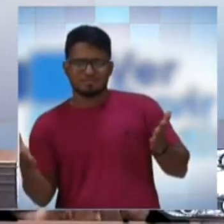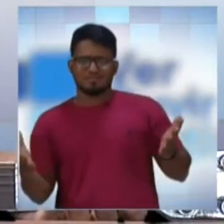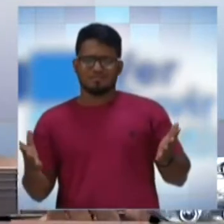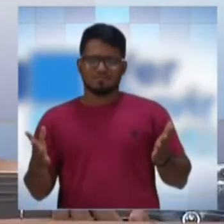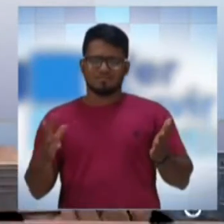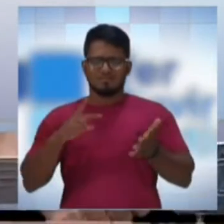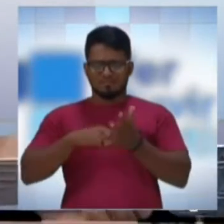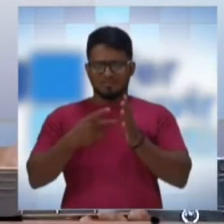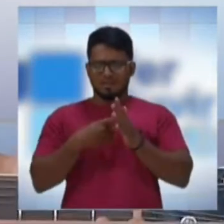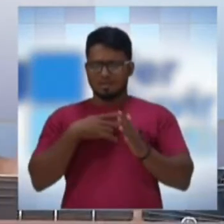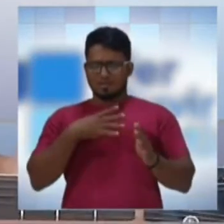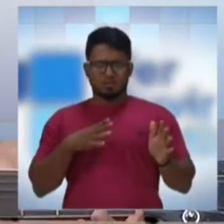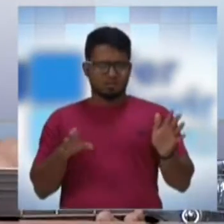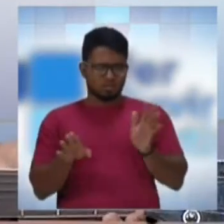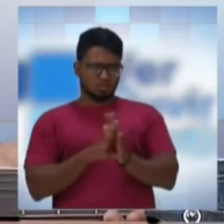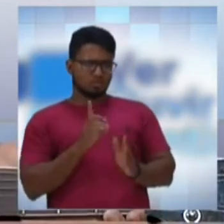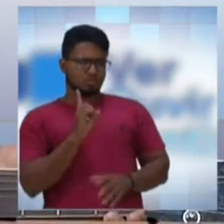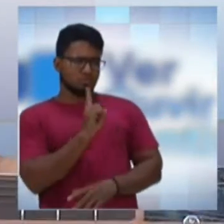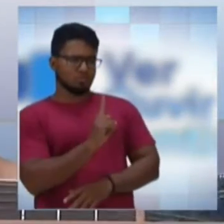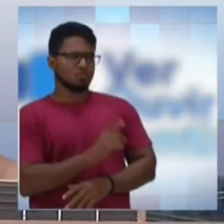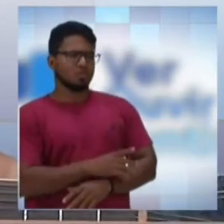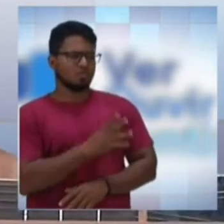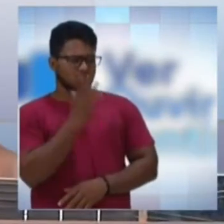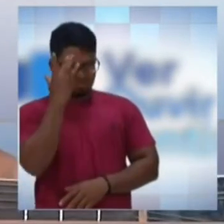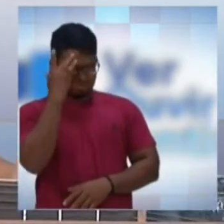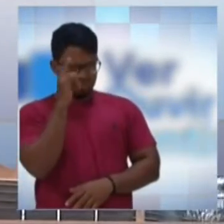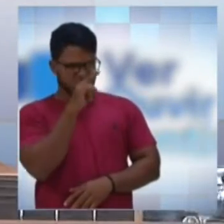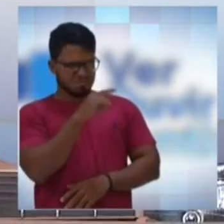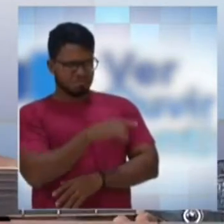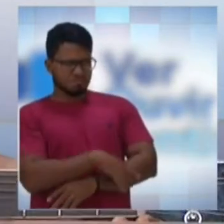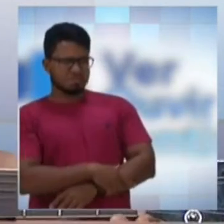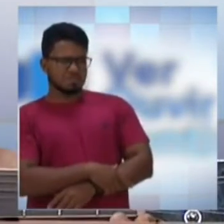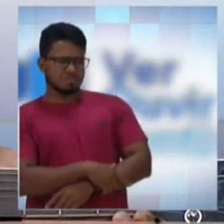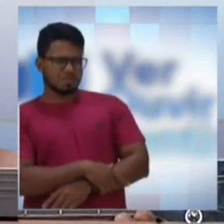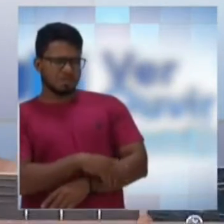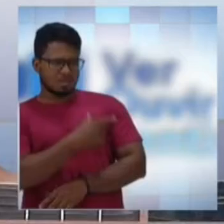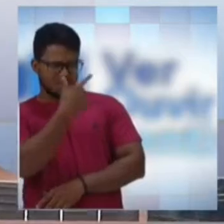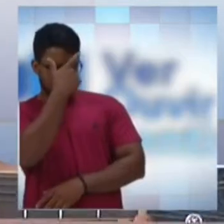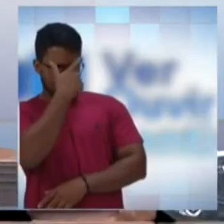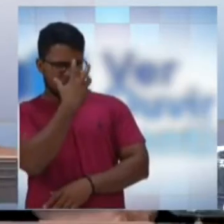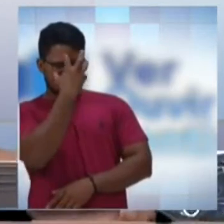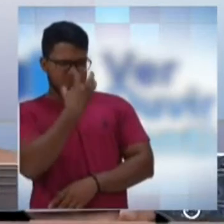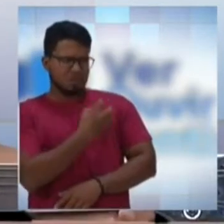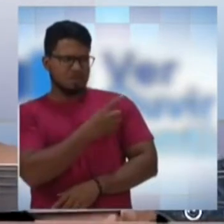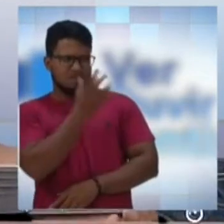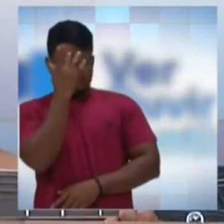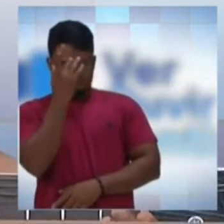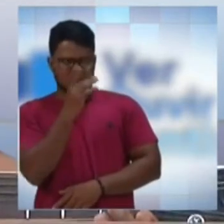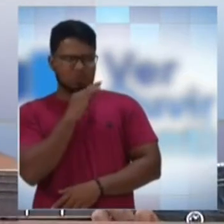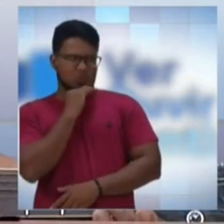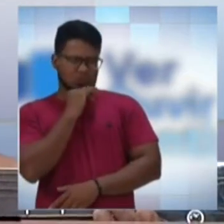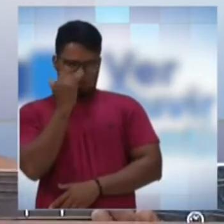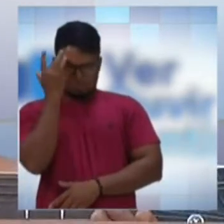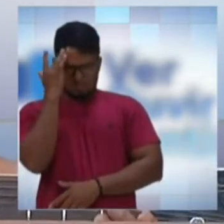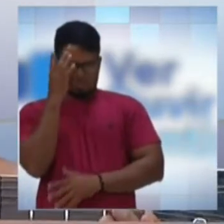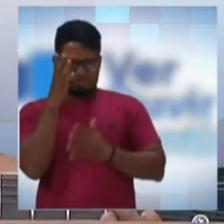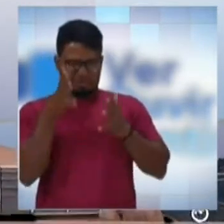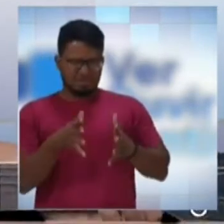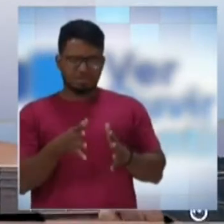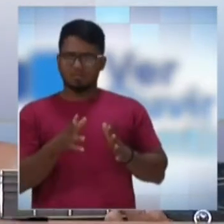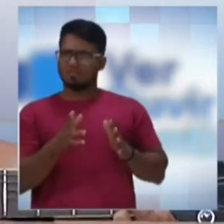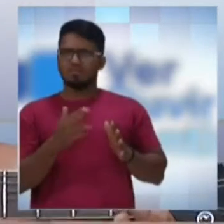pré-julgamento de algo. Por exemplo, eu chego para alguém e eu já acho que aquela pessoa, por ela ter a cara séria, sim, ela já é uma, sim,